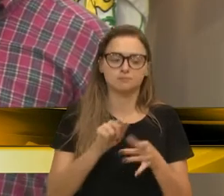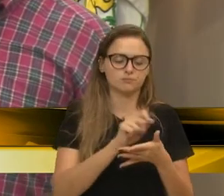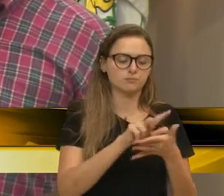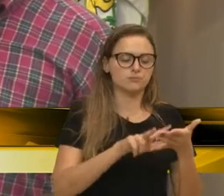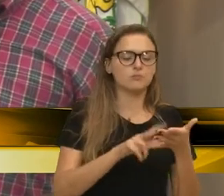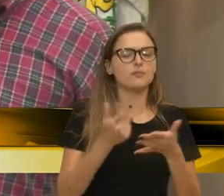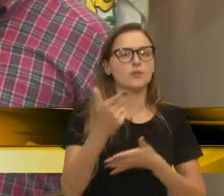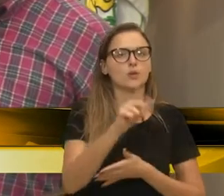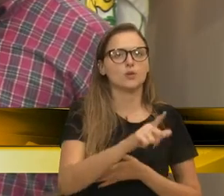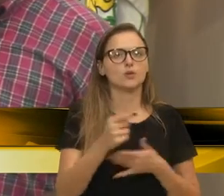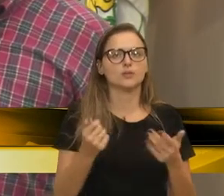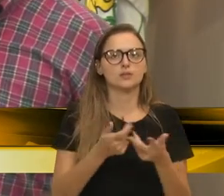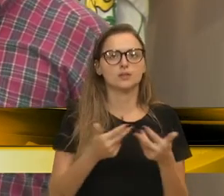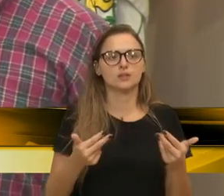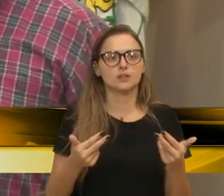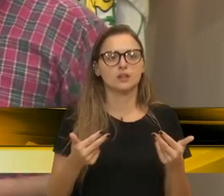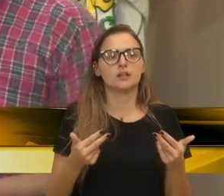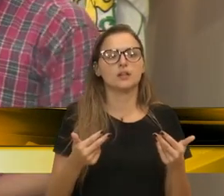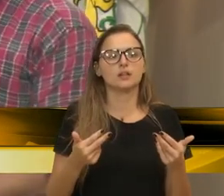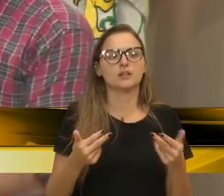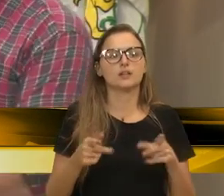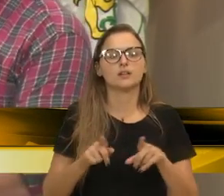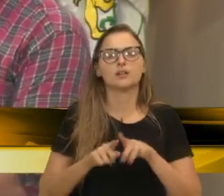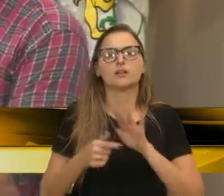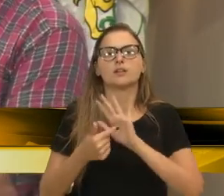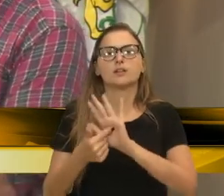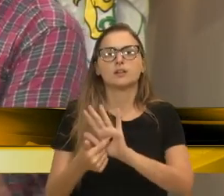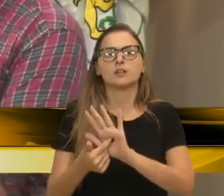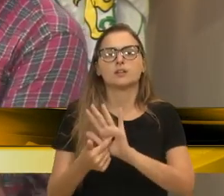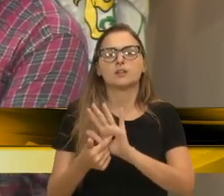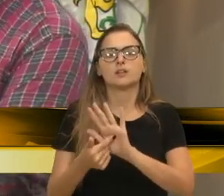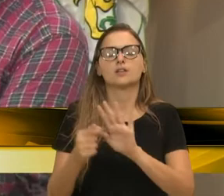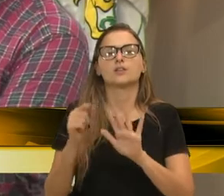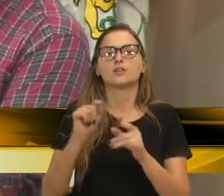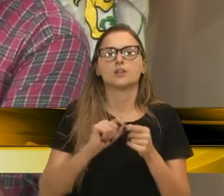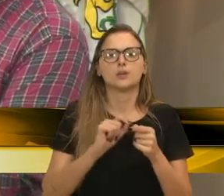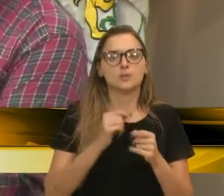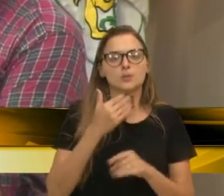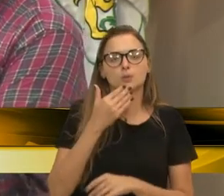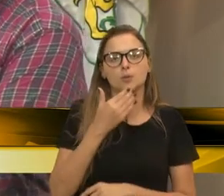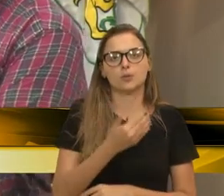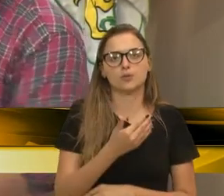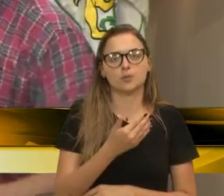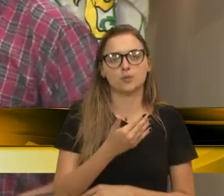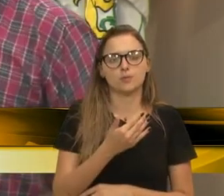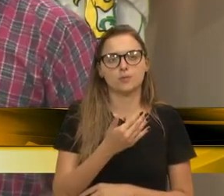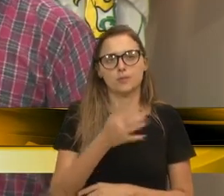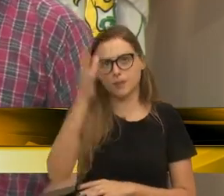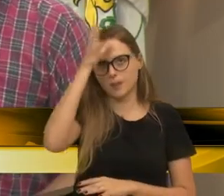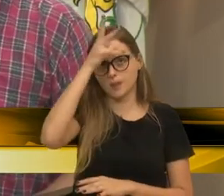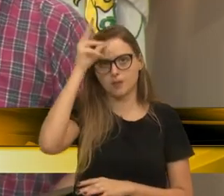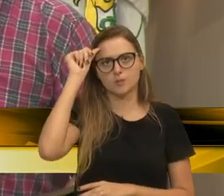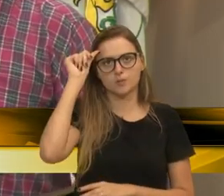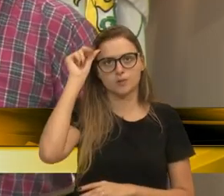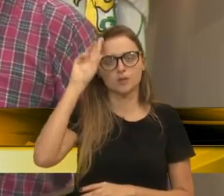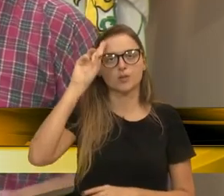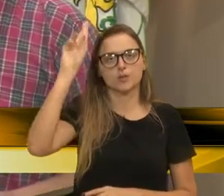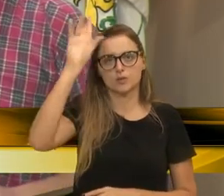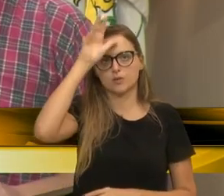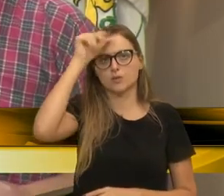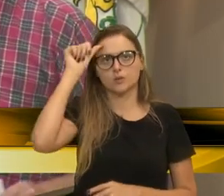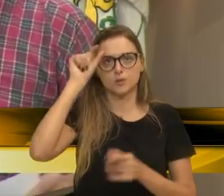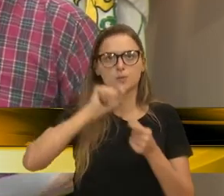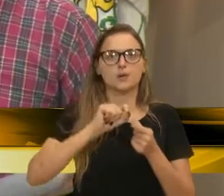outra questão que nós estaremos encaminhando hoje, uma indicação também à prefeitura, ao prefeito, para que